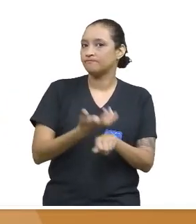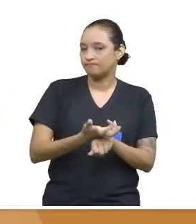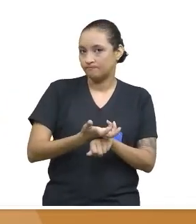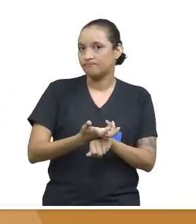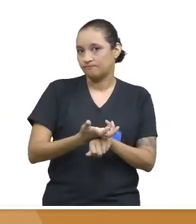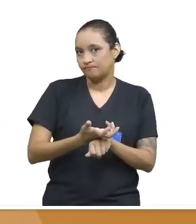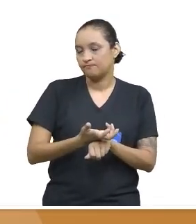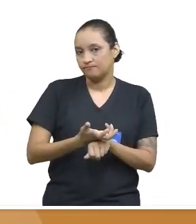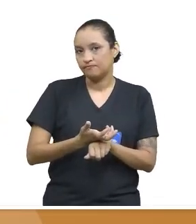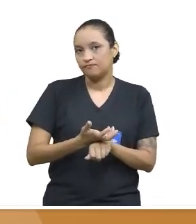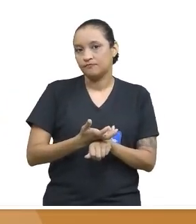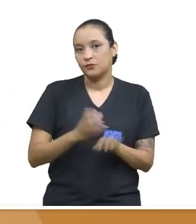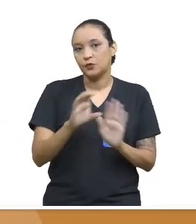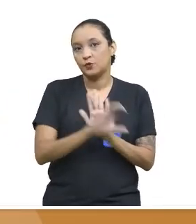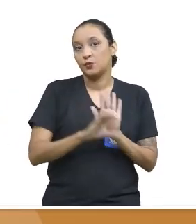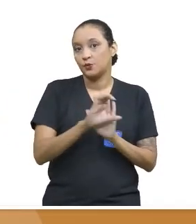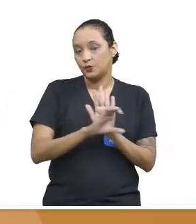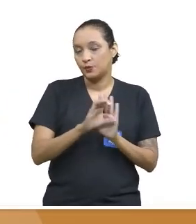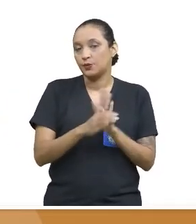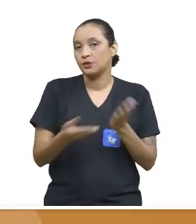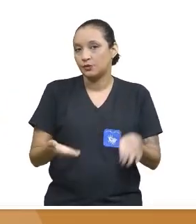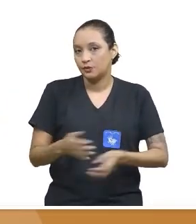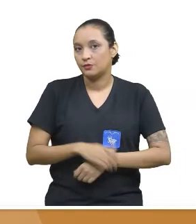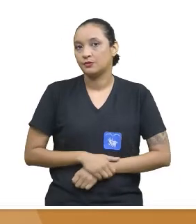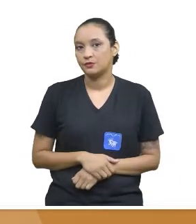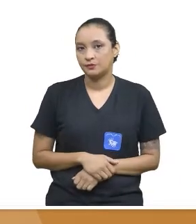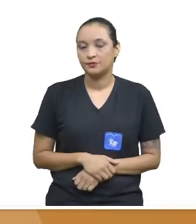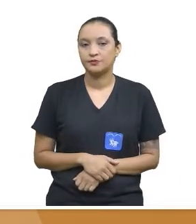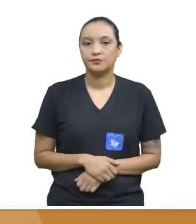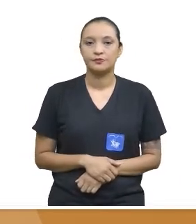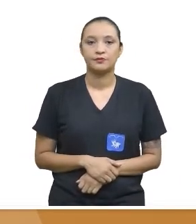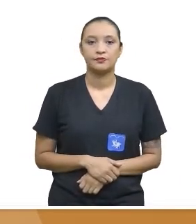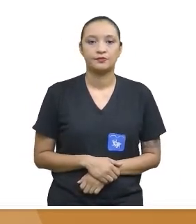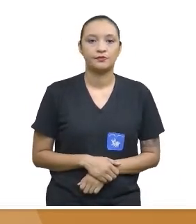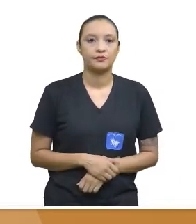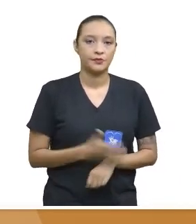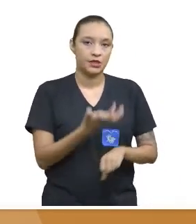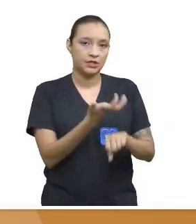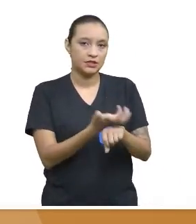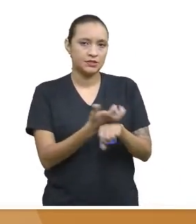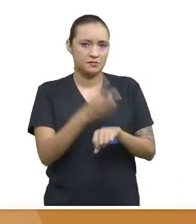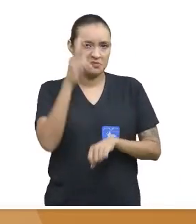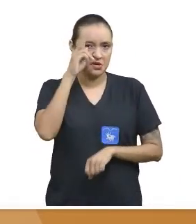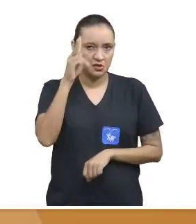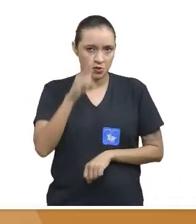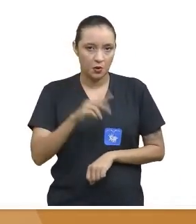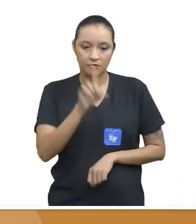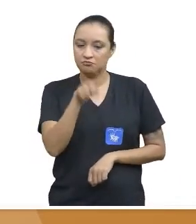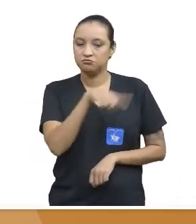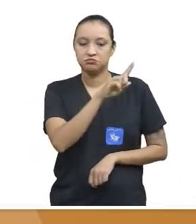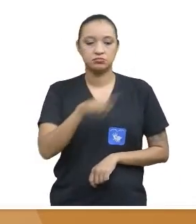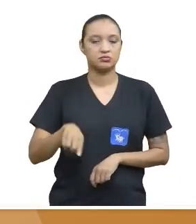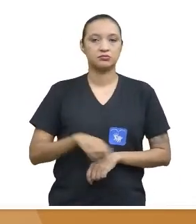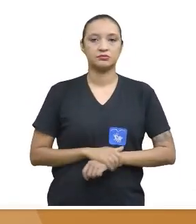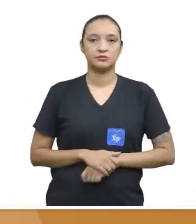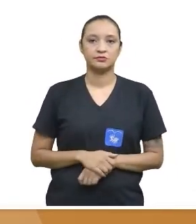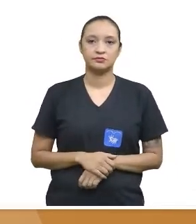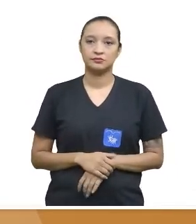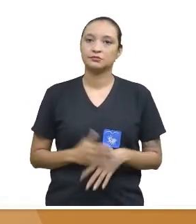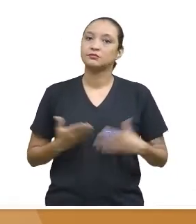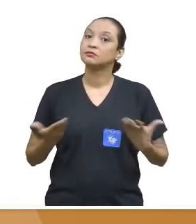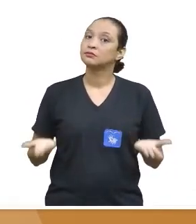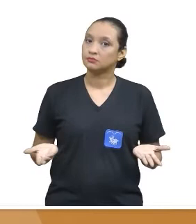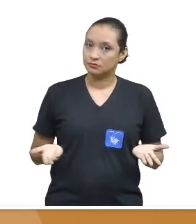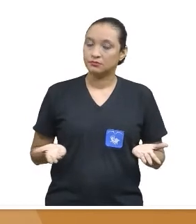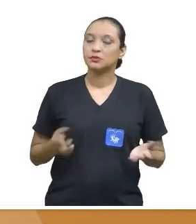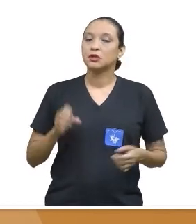como é que nós podemos dizer, da planilha de estudos. Componente curricular de História, vai ser tirado. Mais ou menos